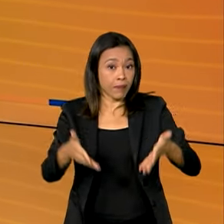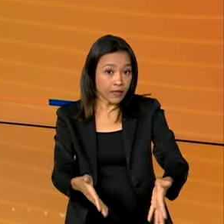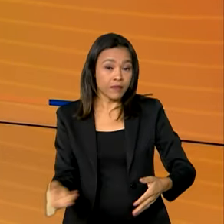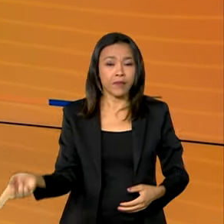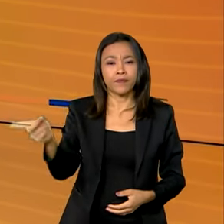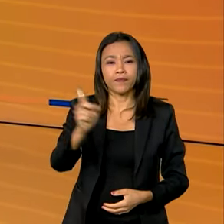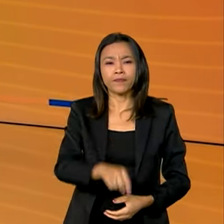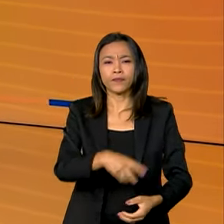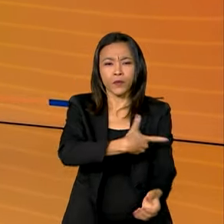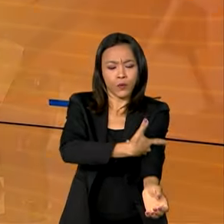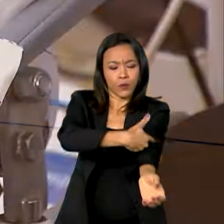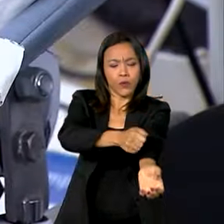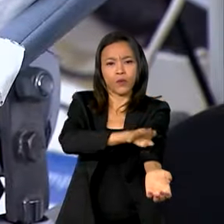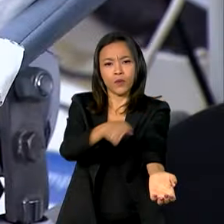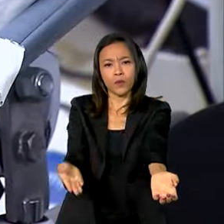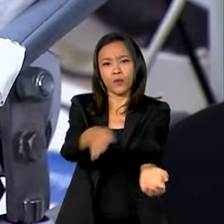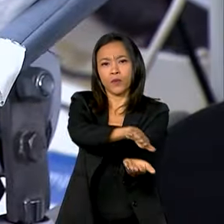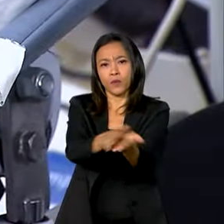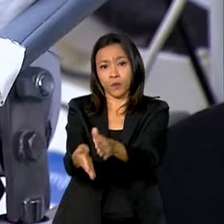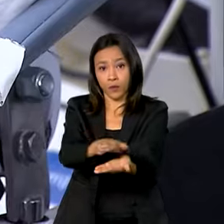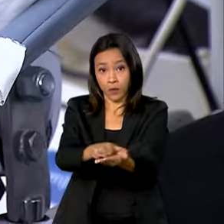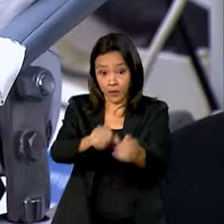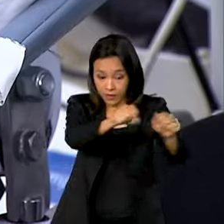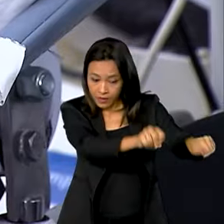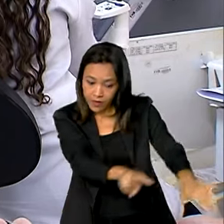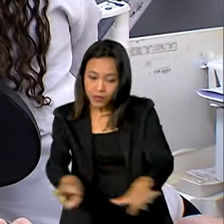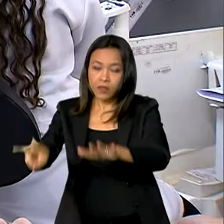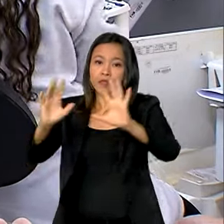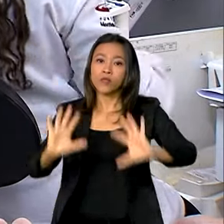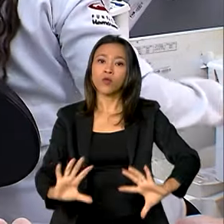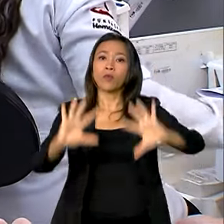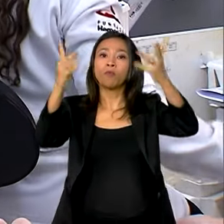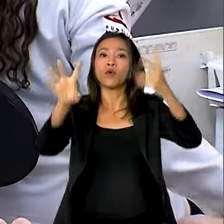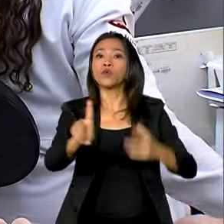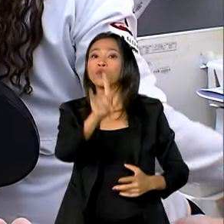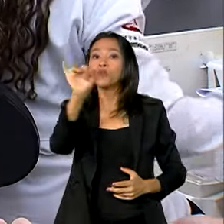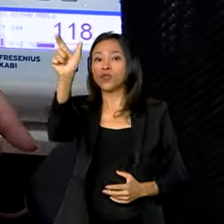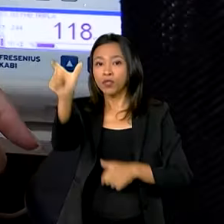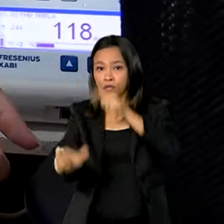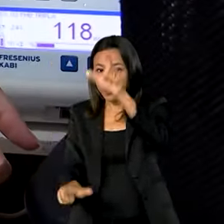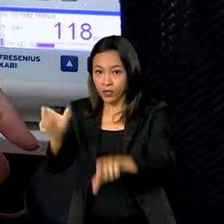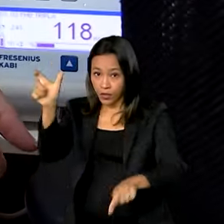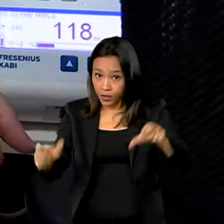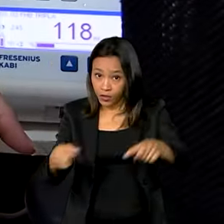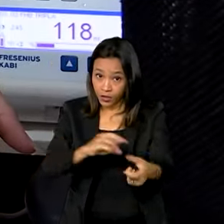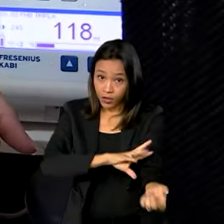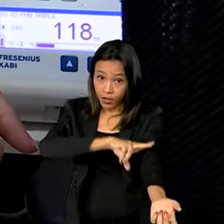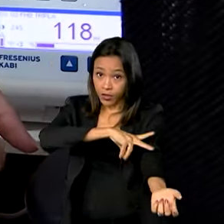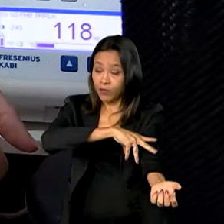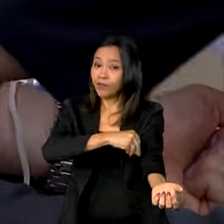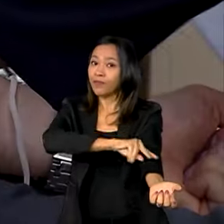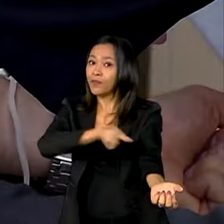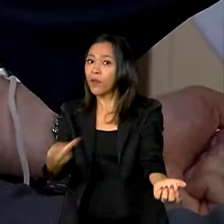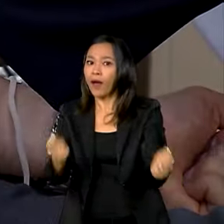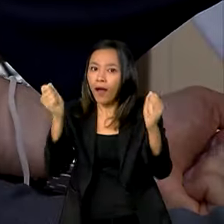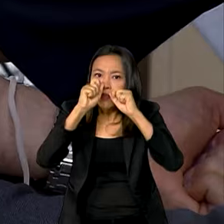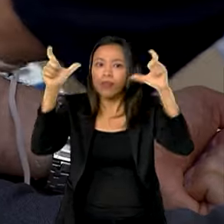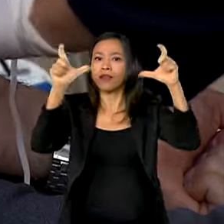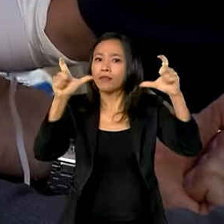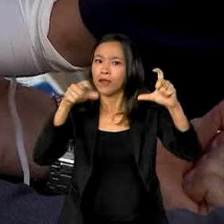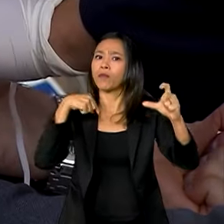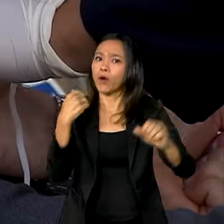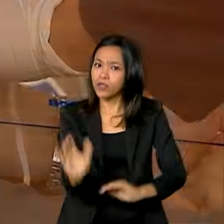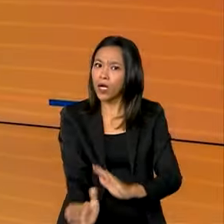de sangue. Na semana em que se comemora o Dia Nacional do Doador, um alerta sobre a importância desse ato que pode